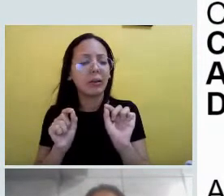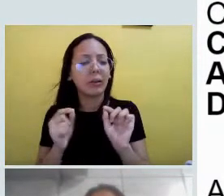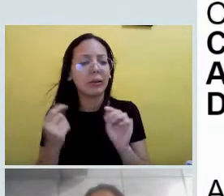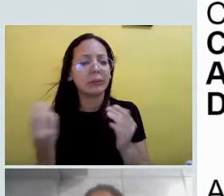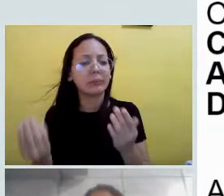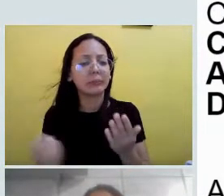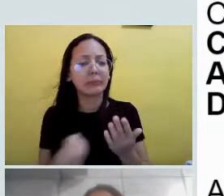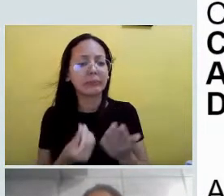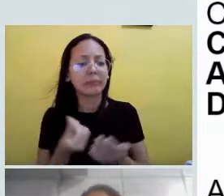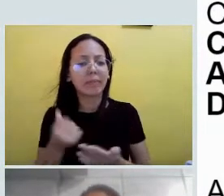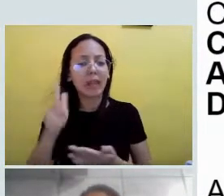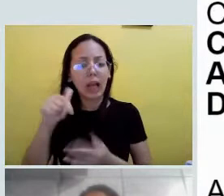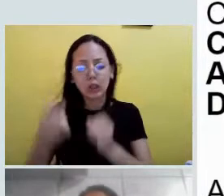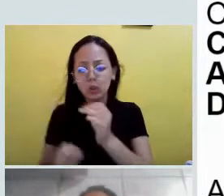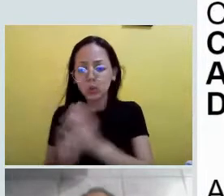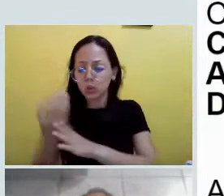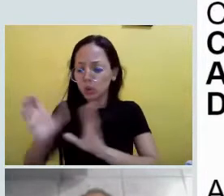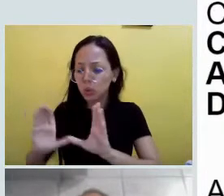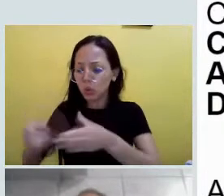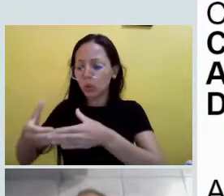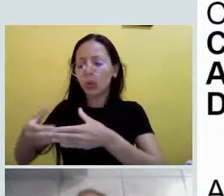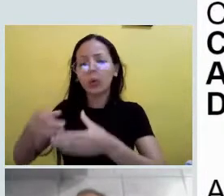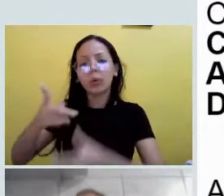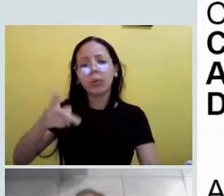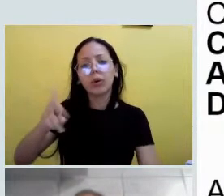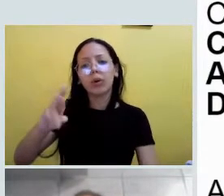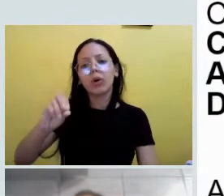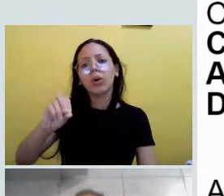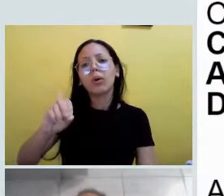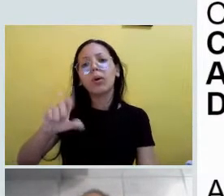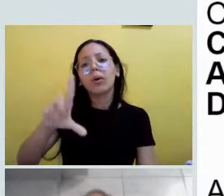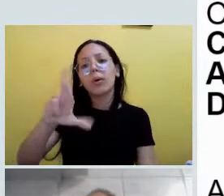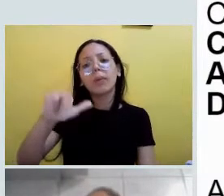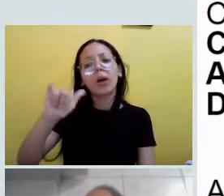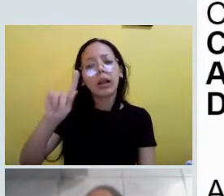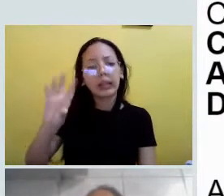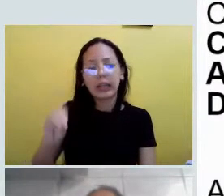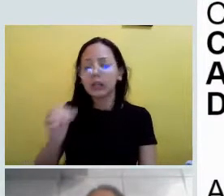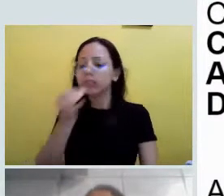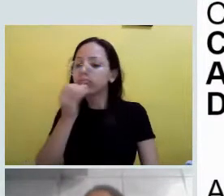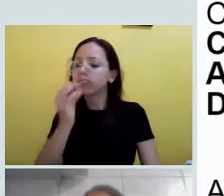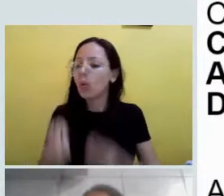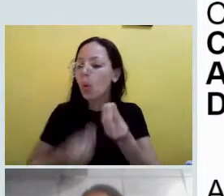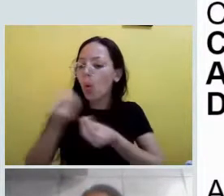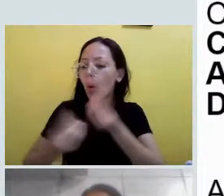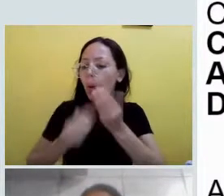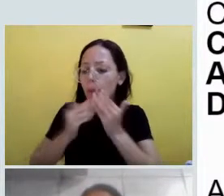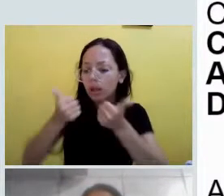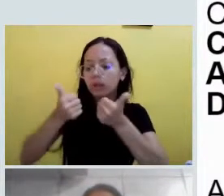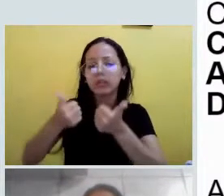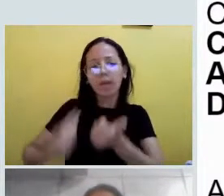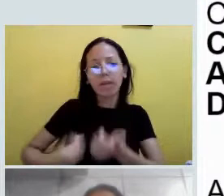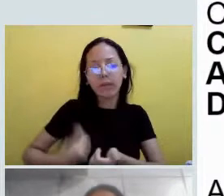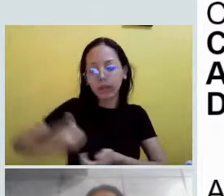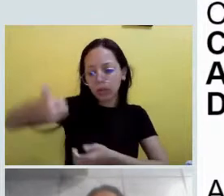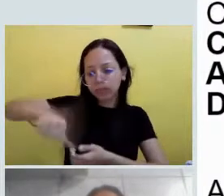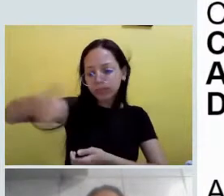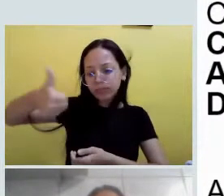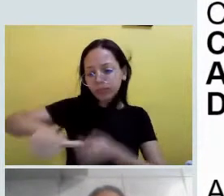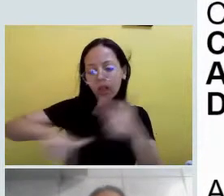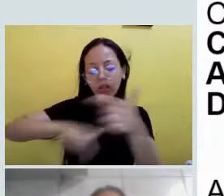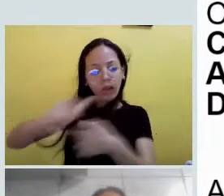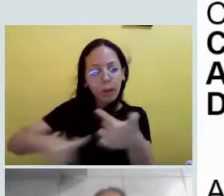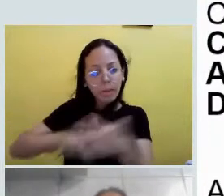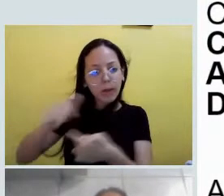o proletariado e as suas manifestações para melhoramento de suas condições de trabalho. As